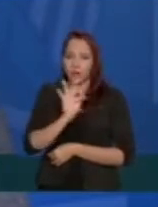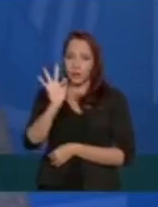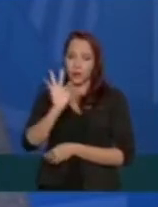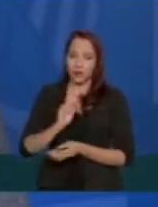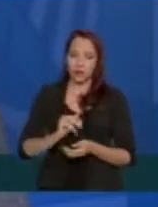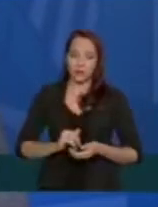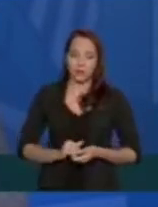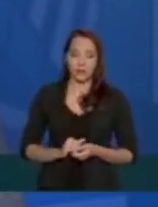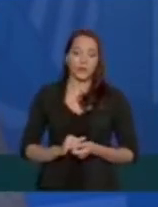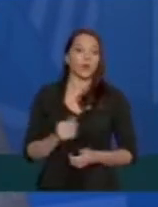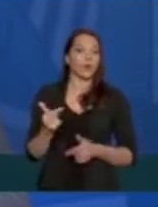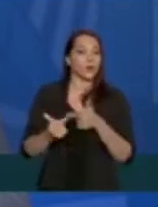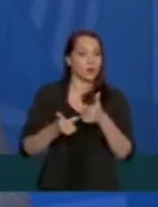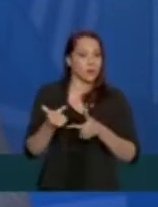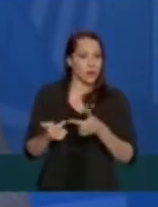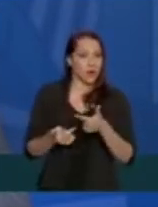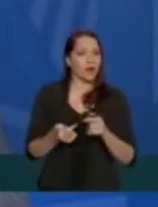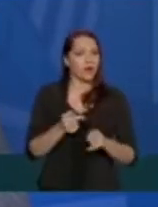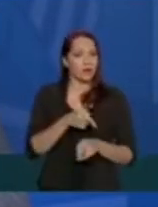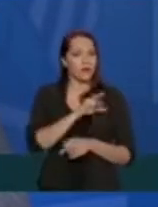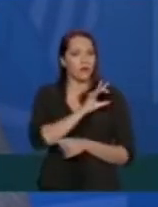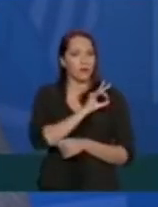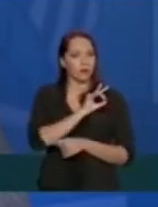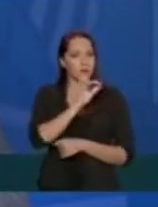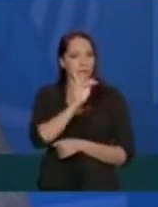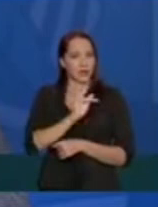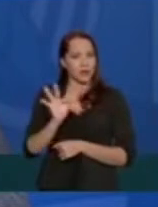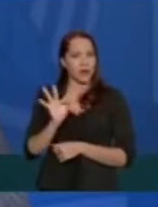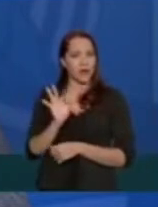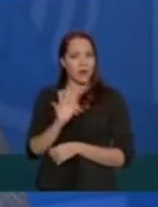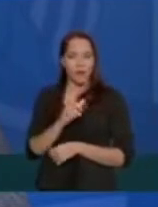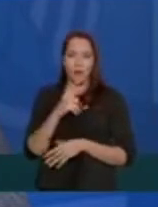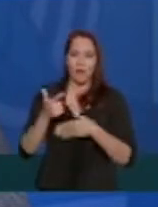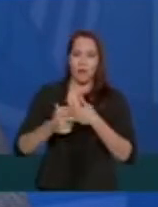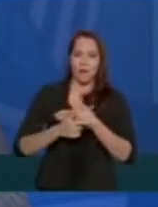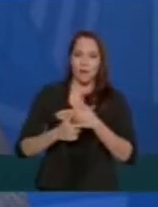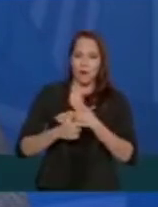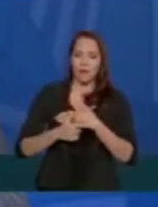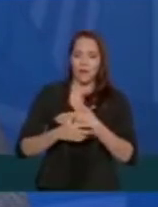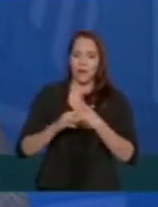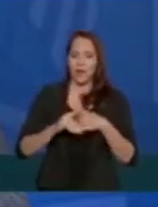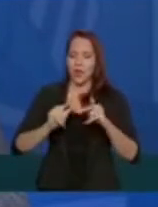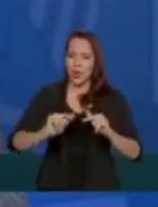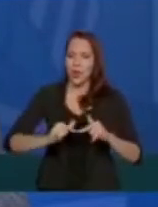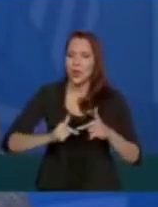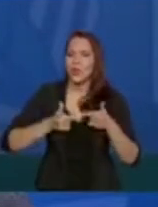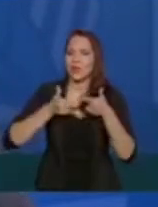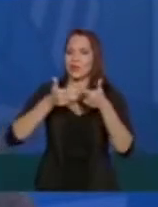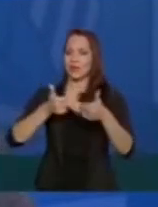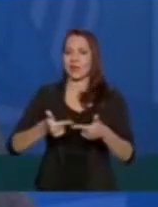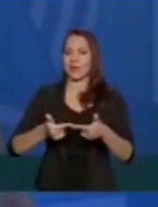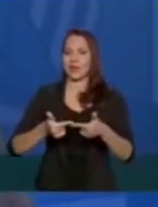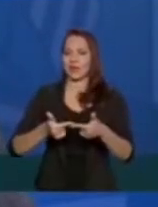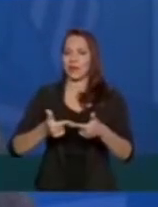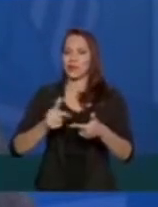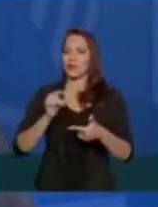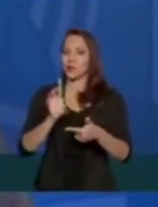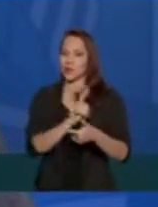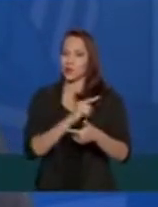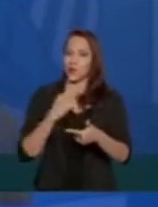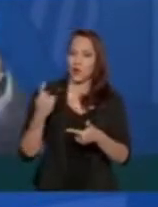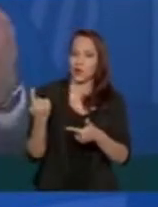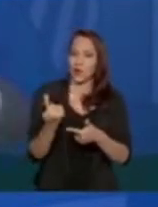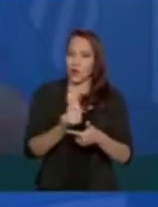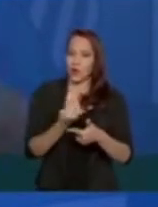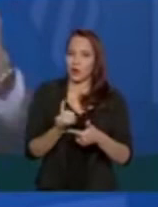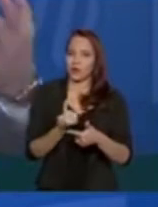E o trabalho dela, acho que o nosso papel é lutar, não só nós,